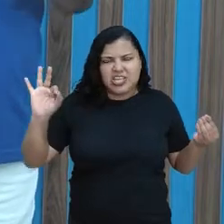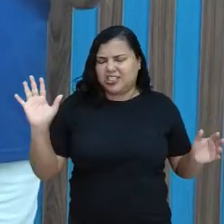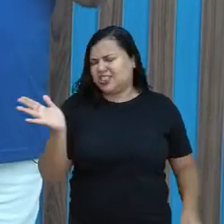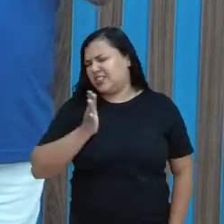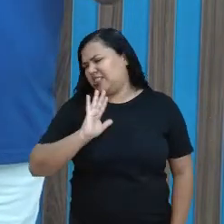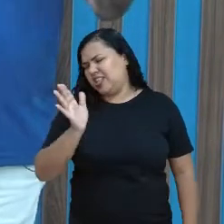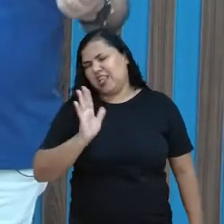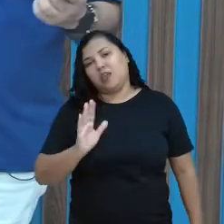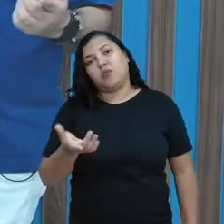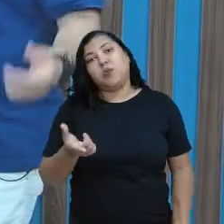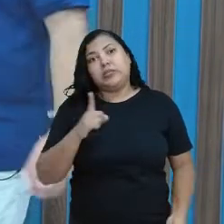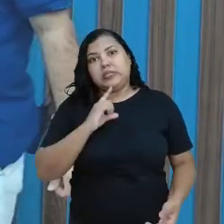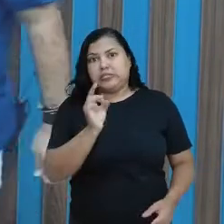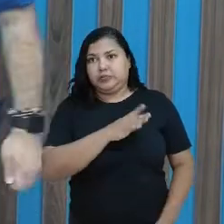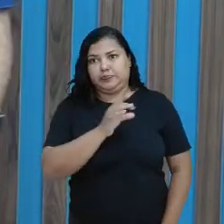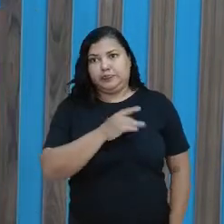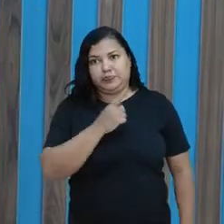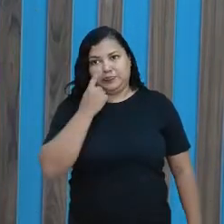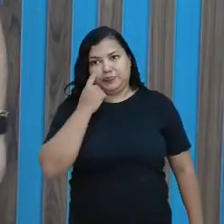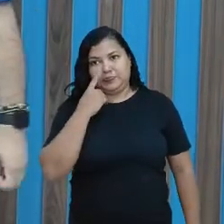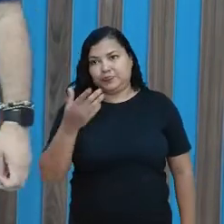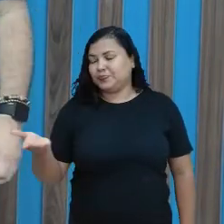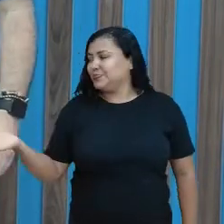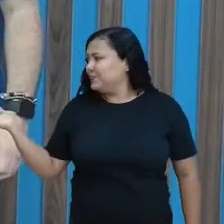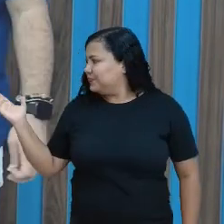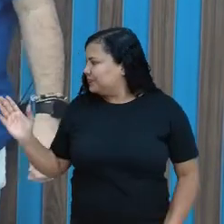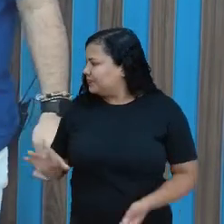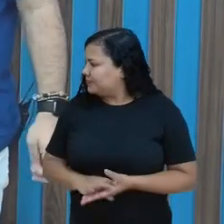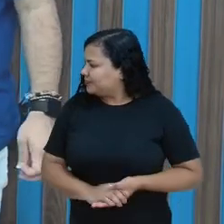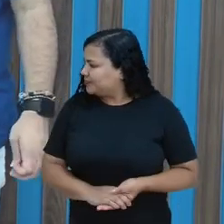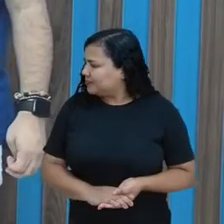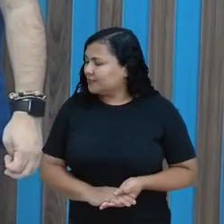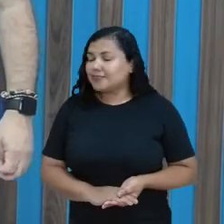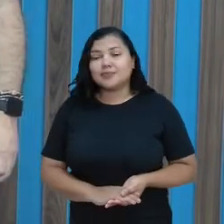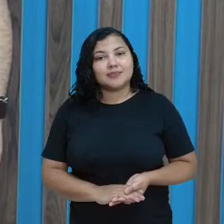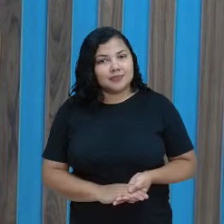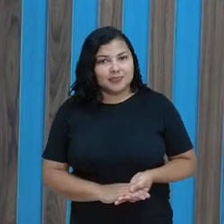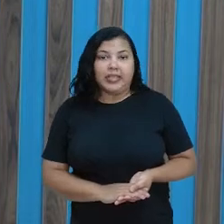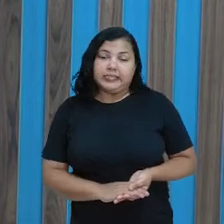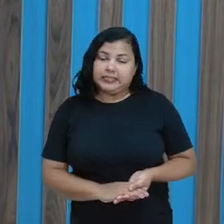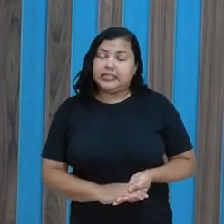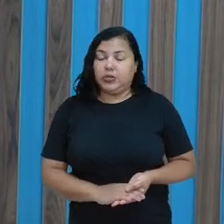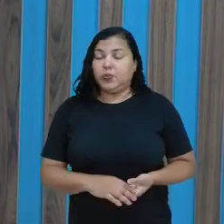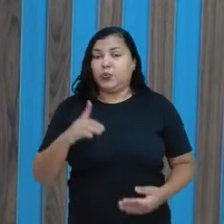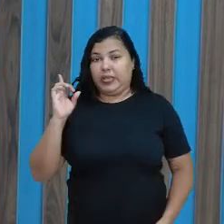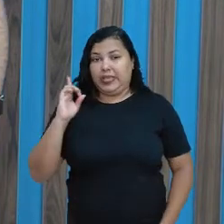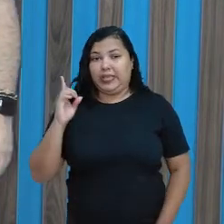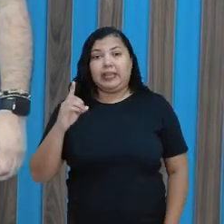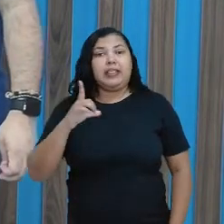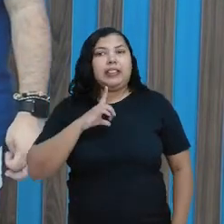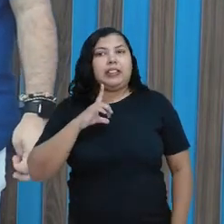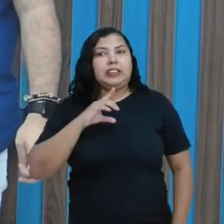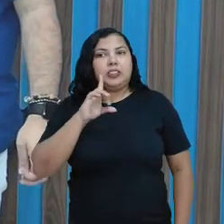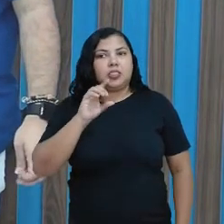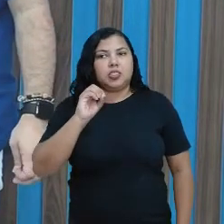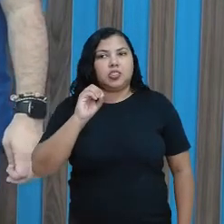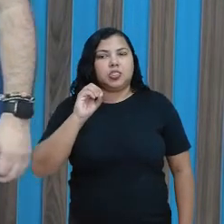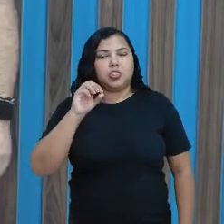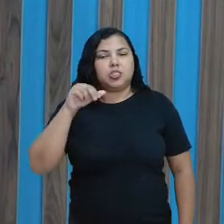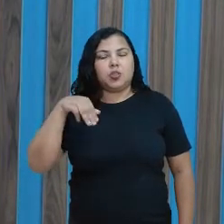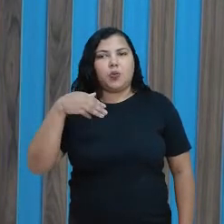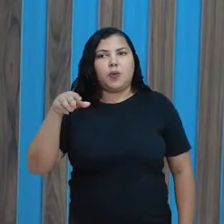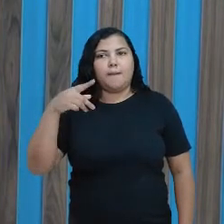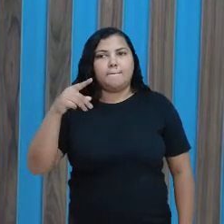existia esse medo, né? Então, veja, Dom Pedro II se desgastou bastante com a Igreja Católica devido às constantes